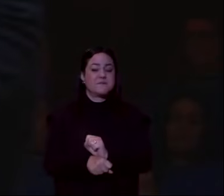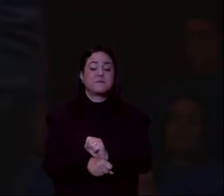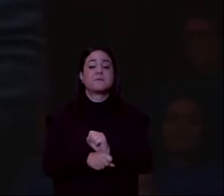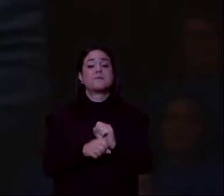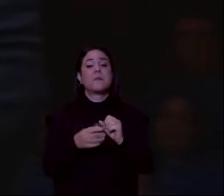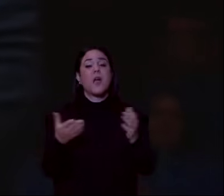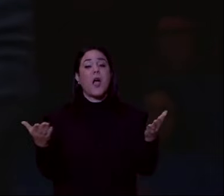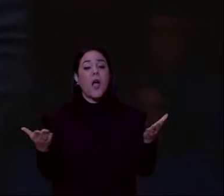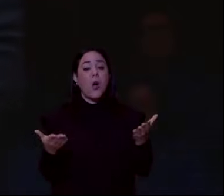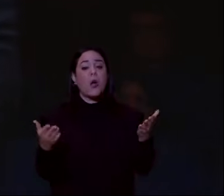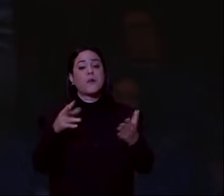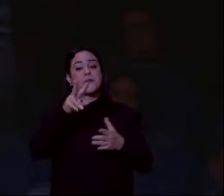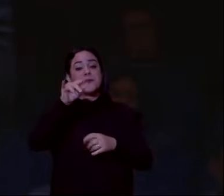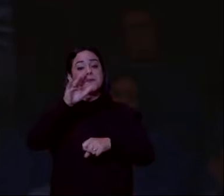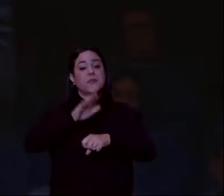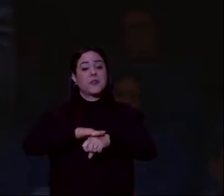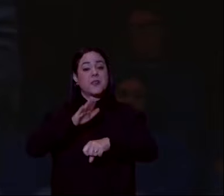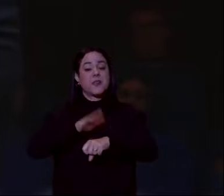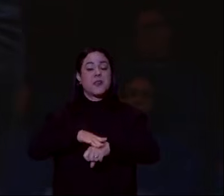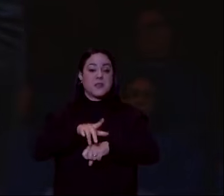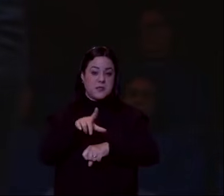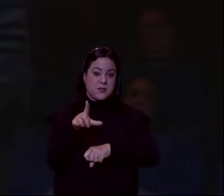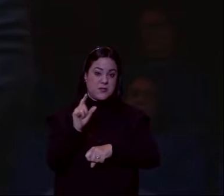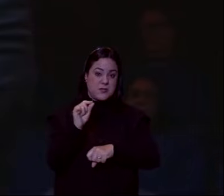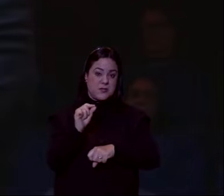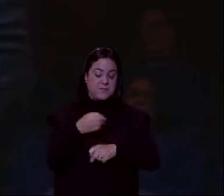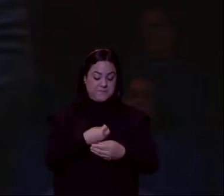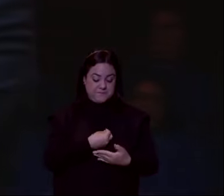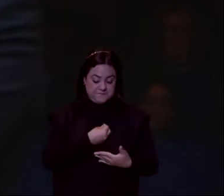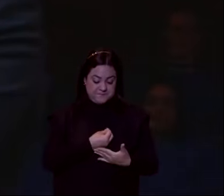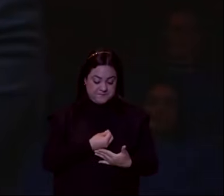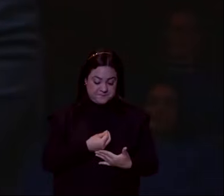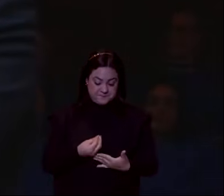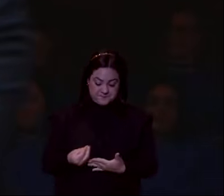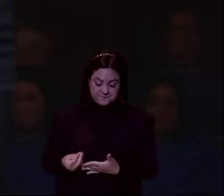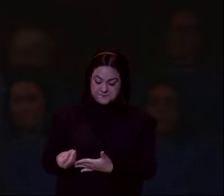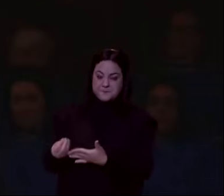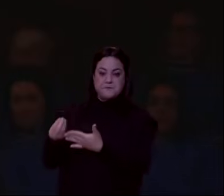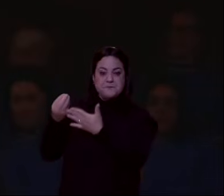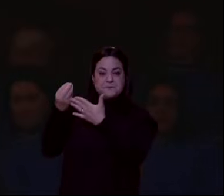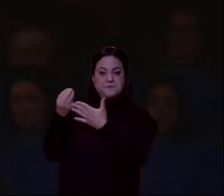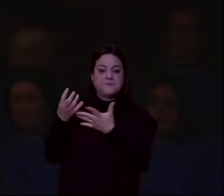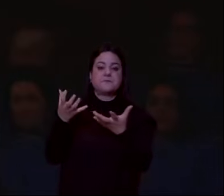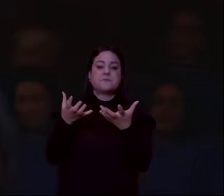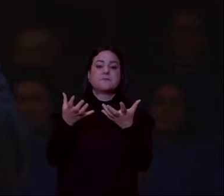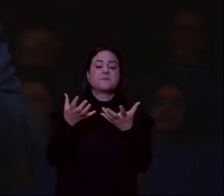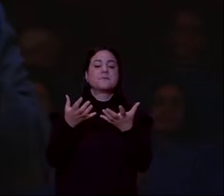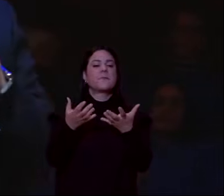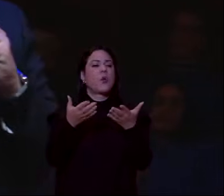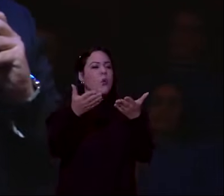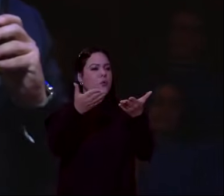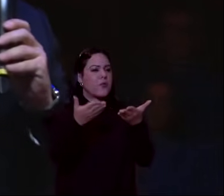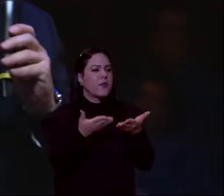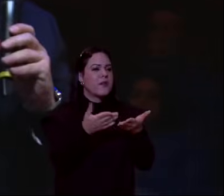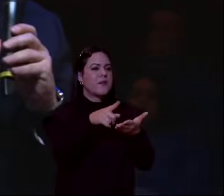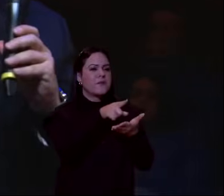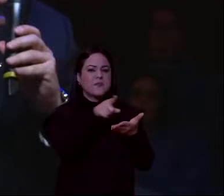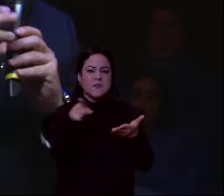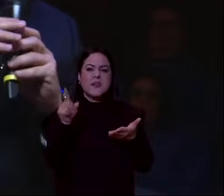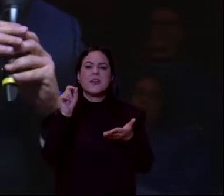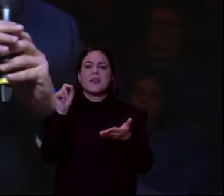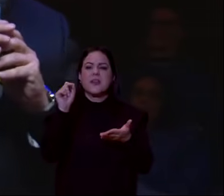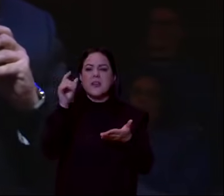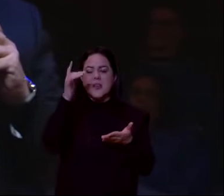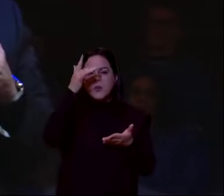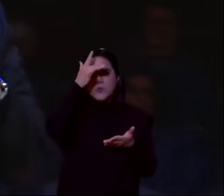Então você vai tomar uma decisão aqui hoje, de entrega. E eu queria convidar você, a quem o Espírito Santo de